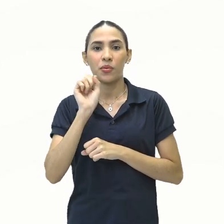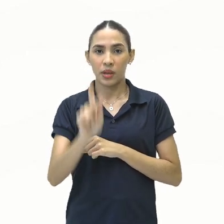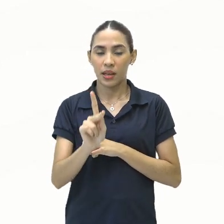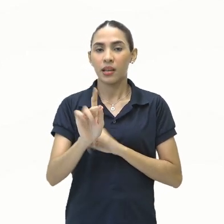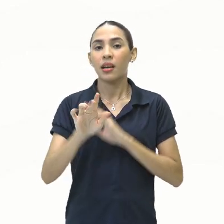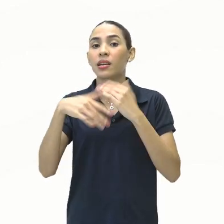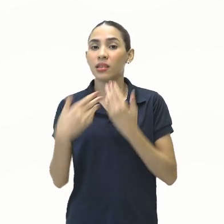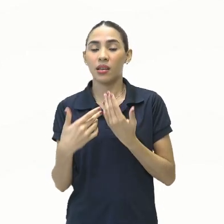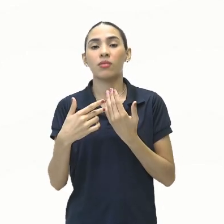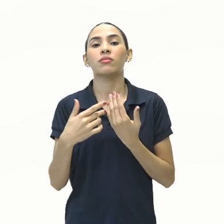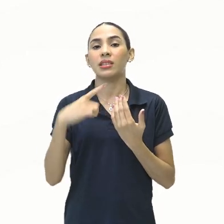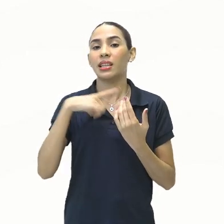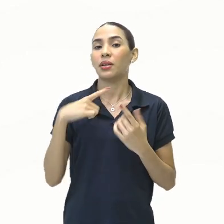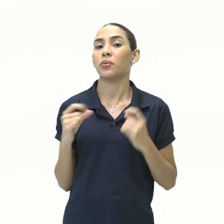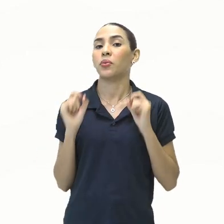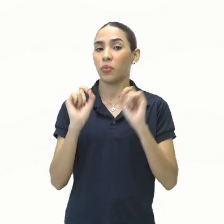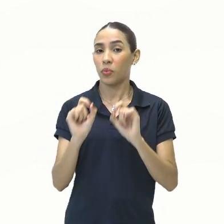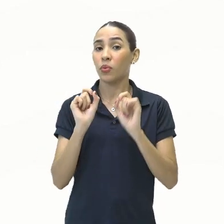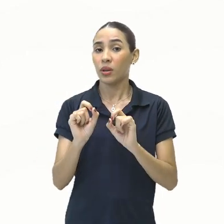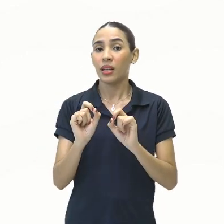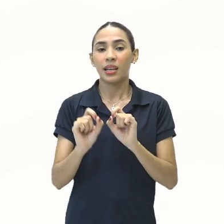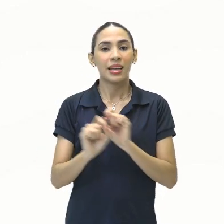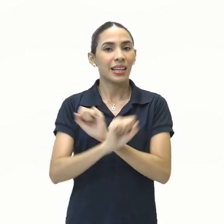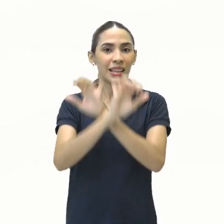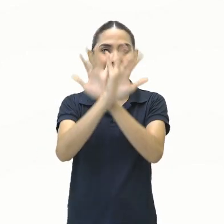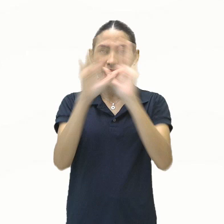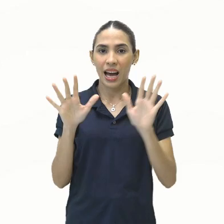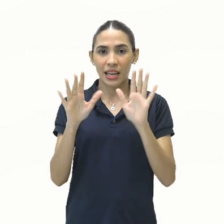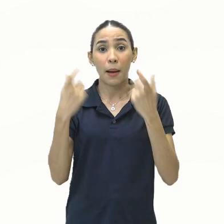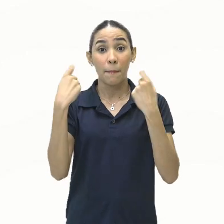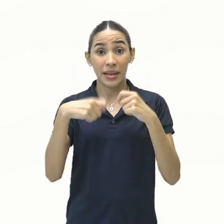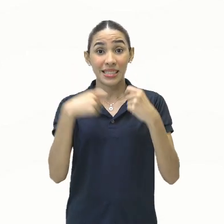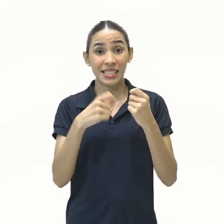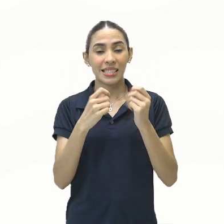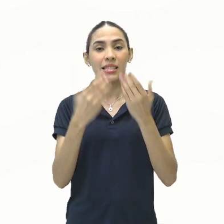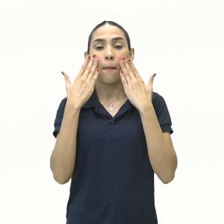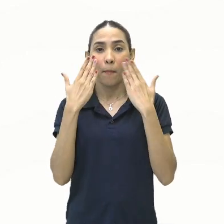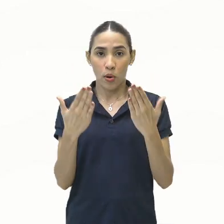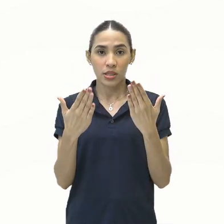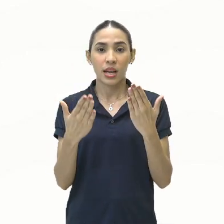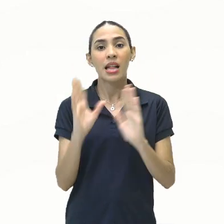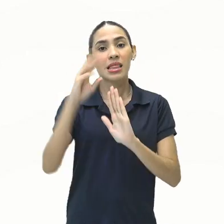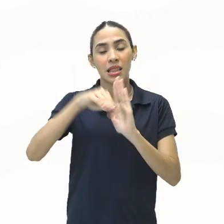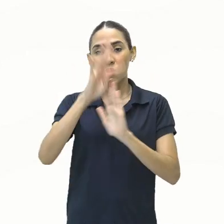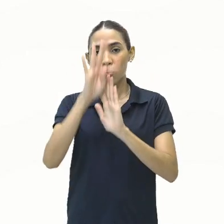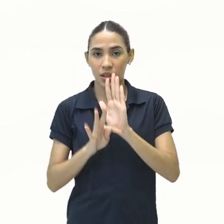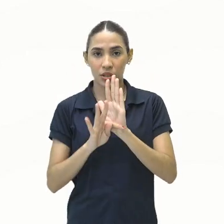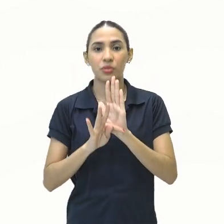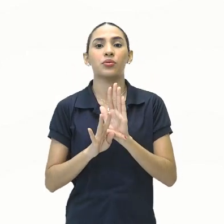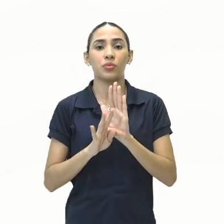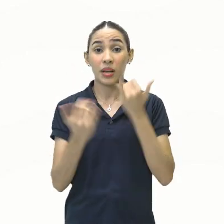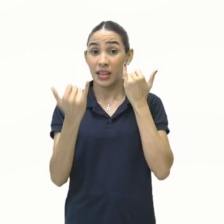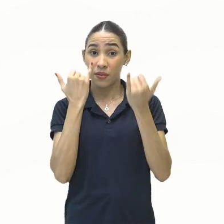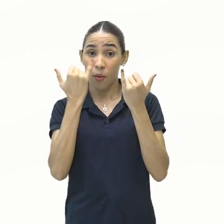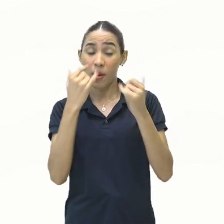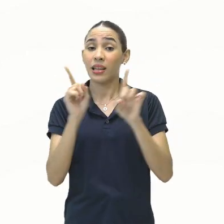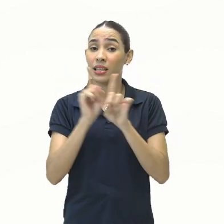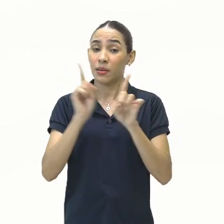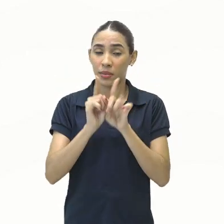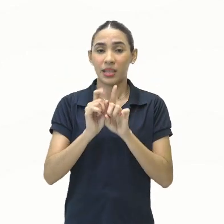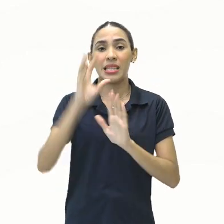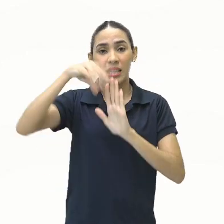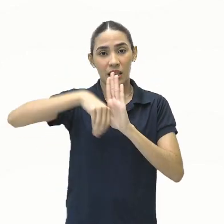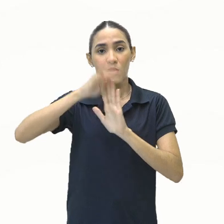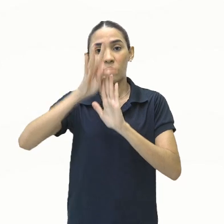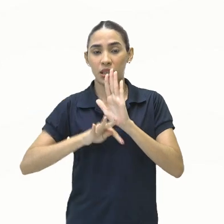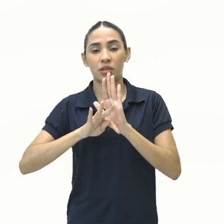Então, essa tese ela tem que estar o quê? Explícita, ela tem que estar à mostra. Ela tem que estar bem informada dentro do